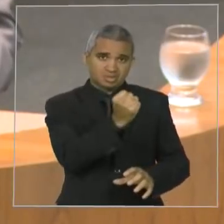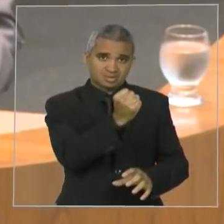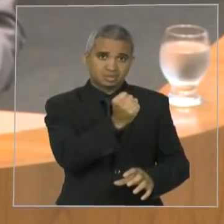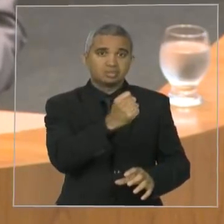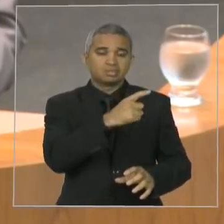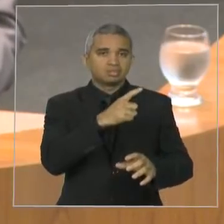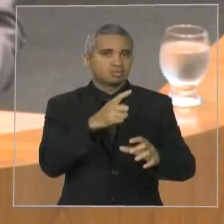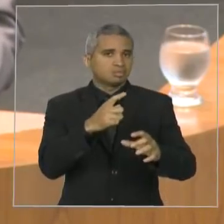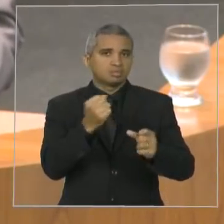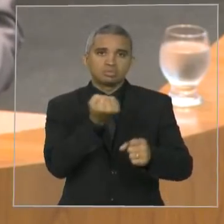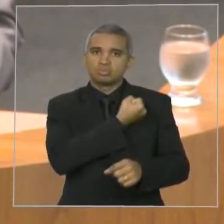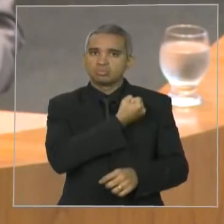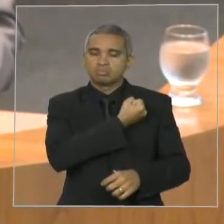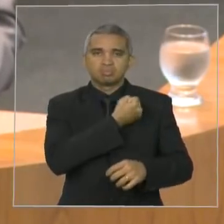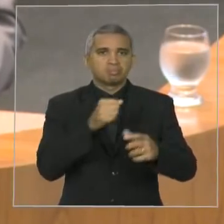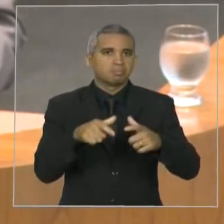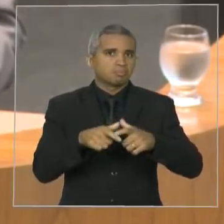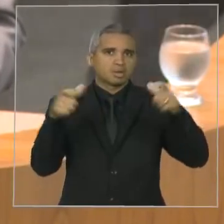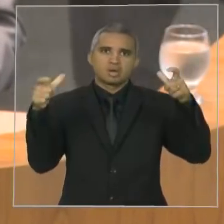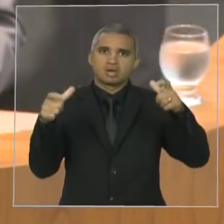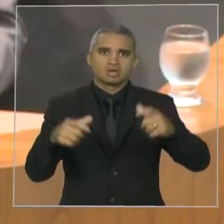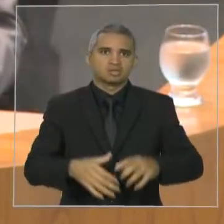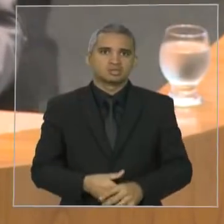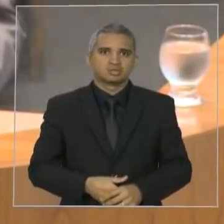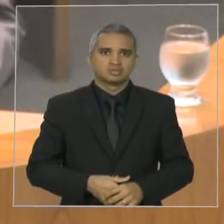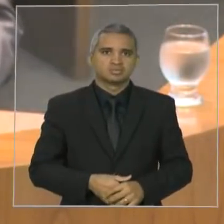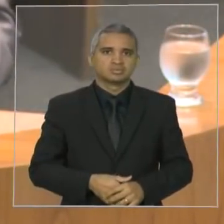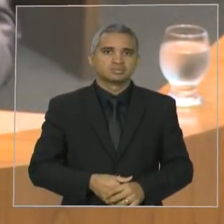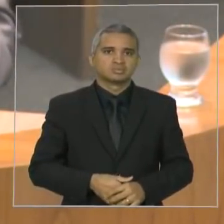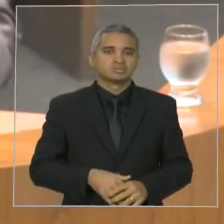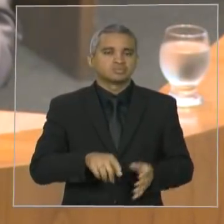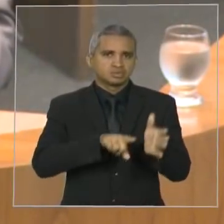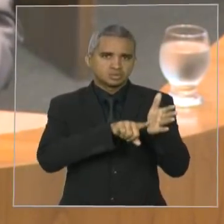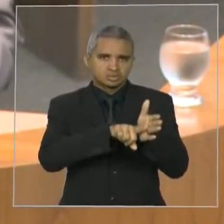a Constituição Federal ou estadual.